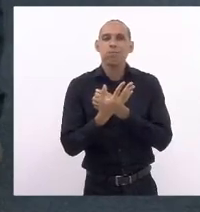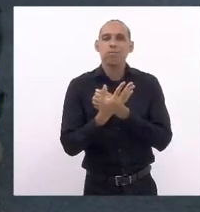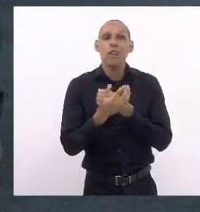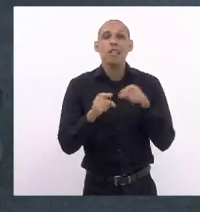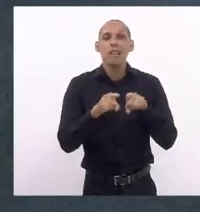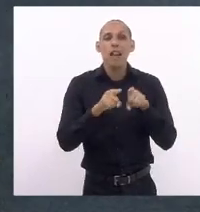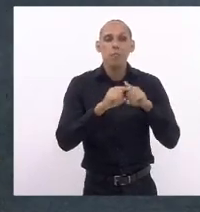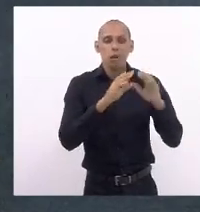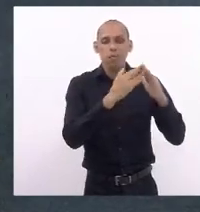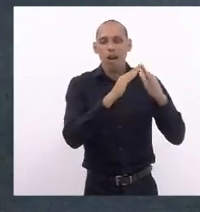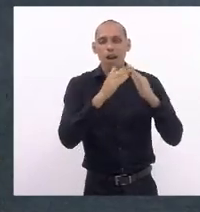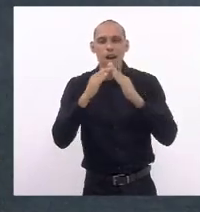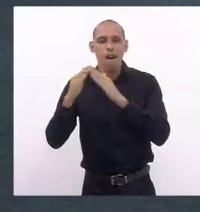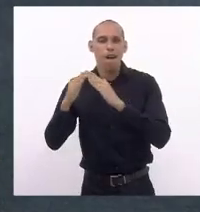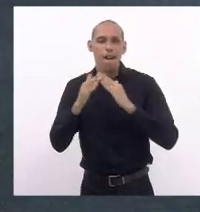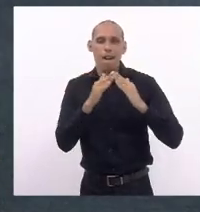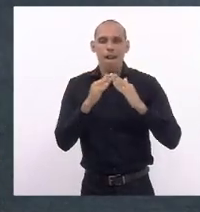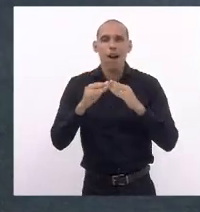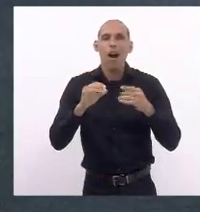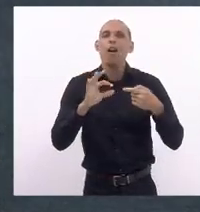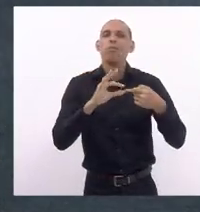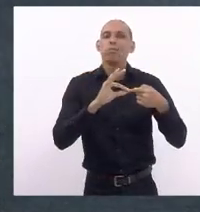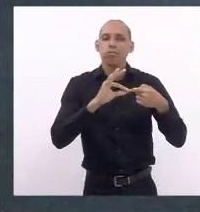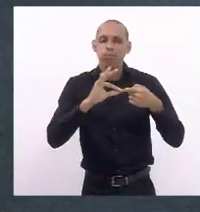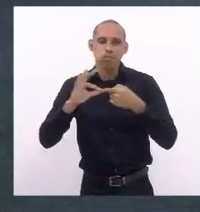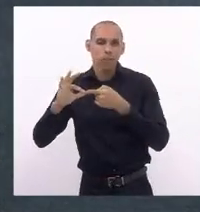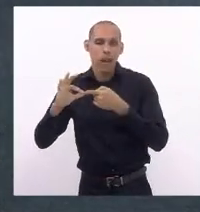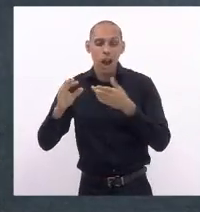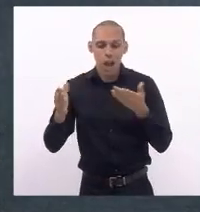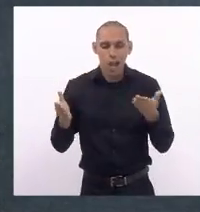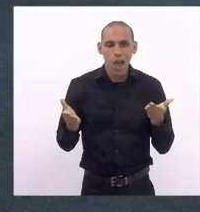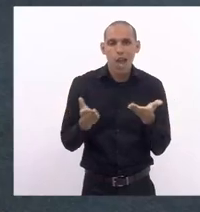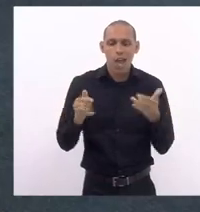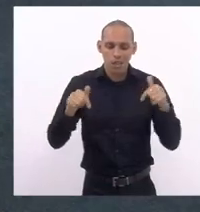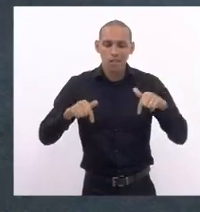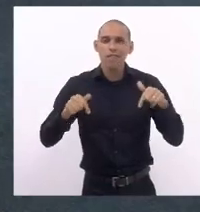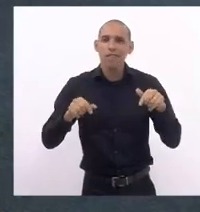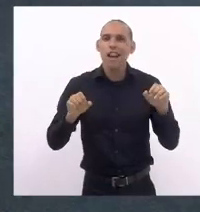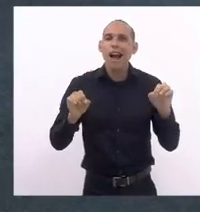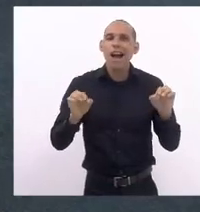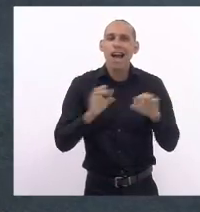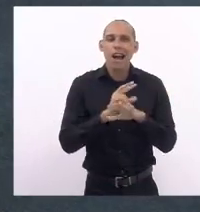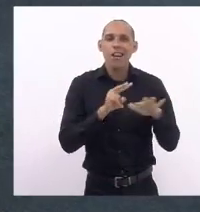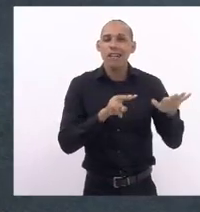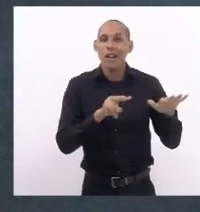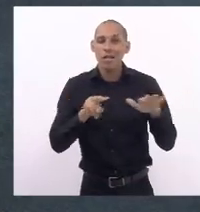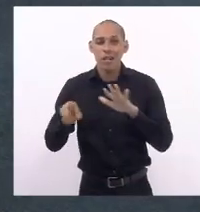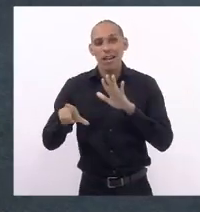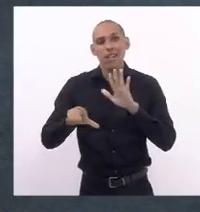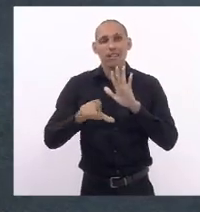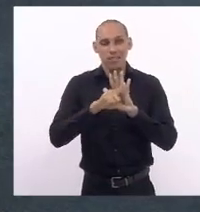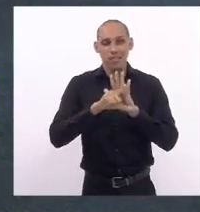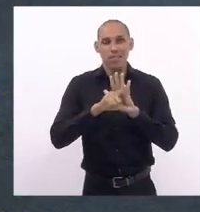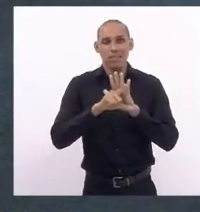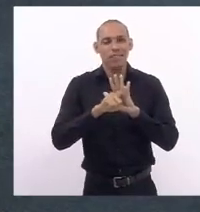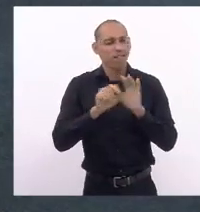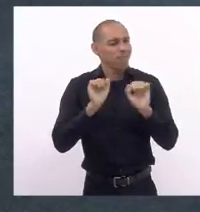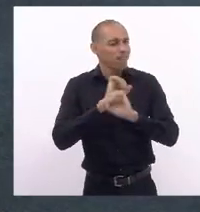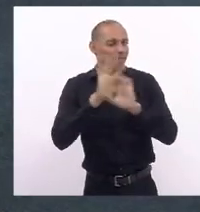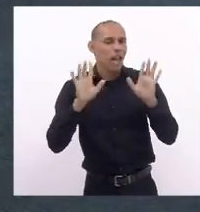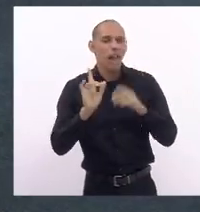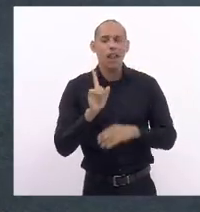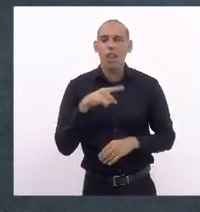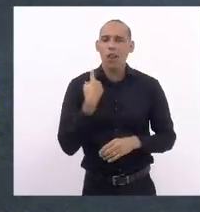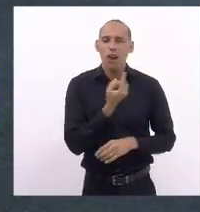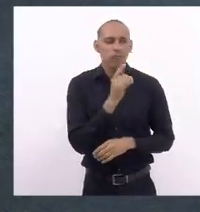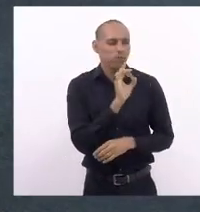e periferias. E hoje a gente termina aqui a semana legislativa, porque, obviamente, cada um de